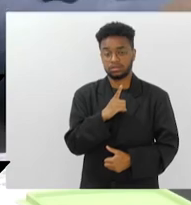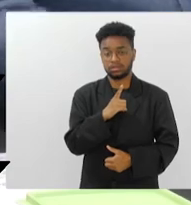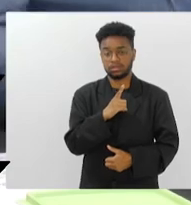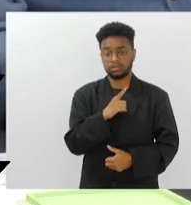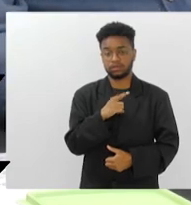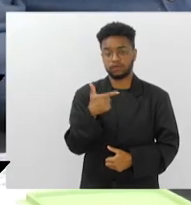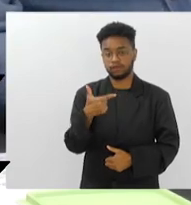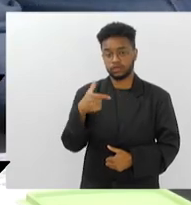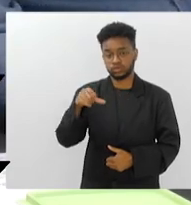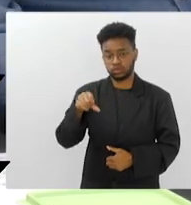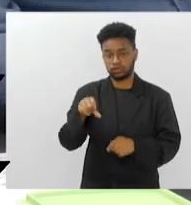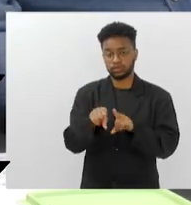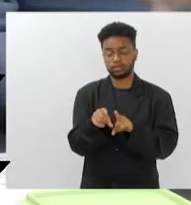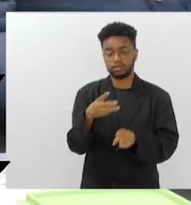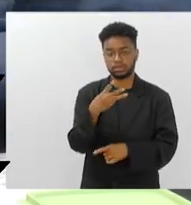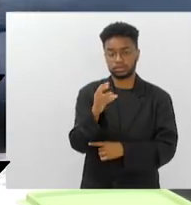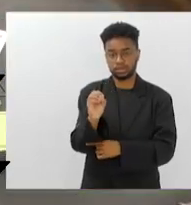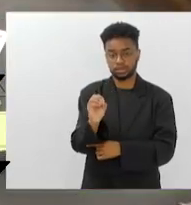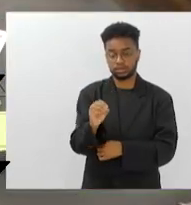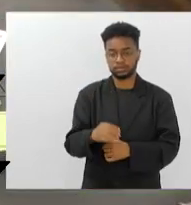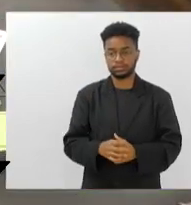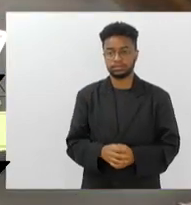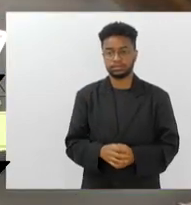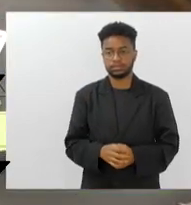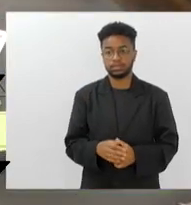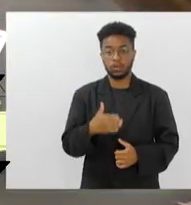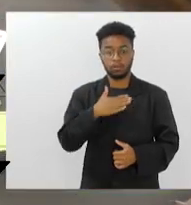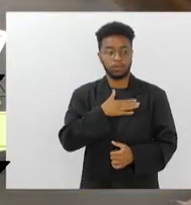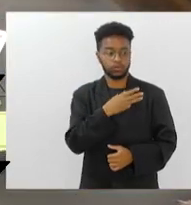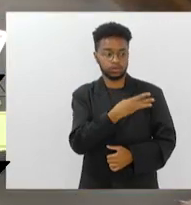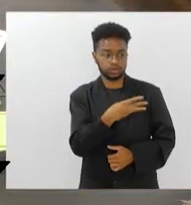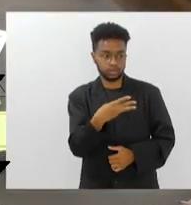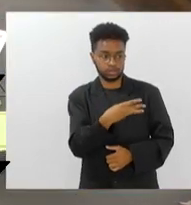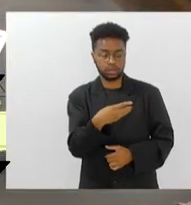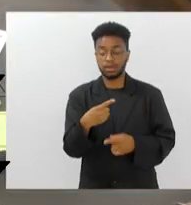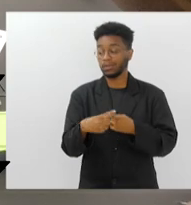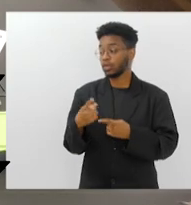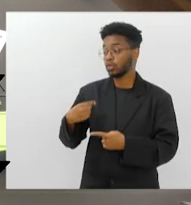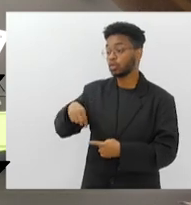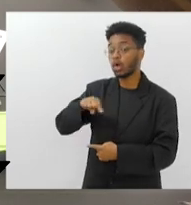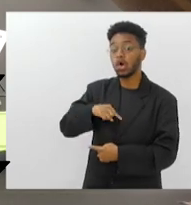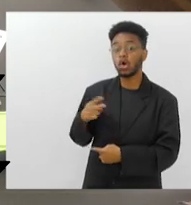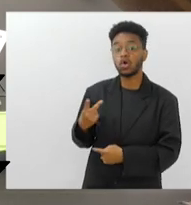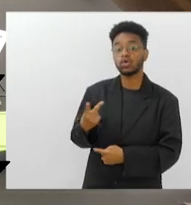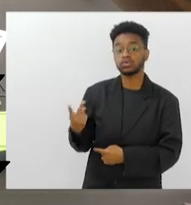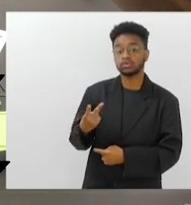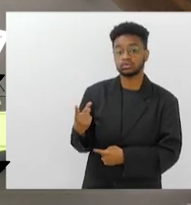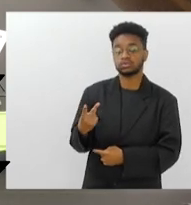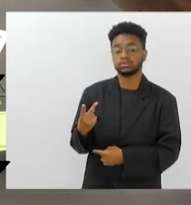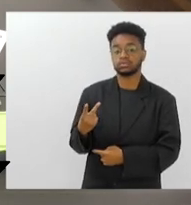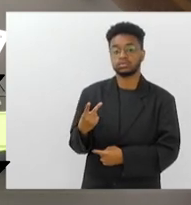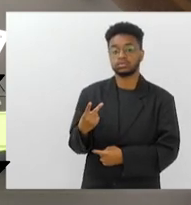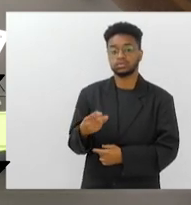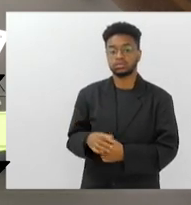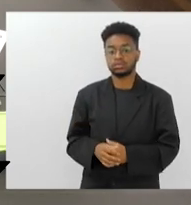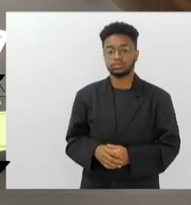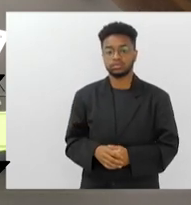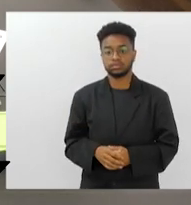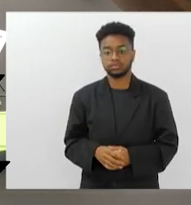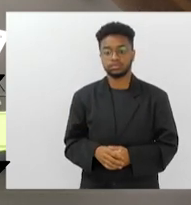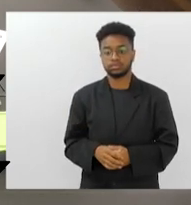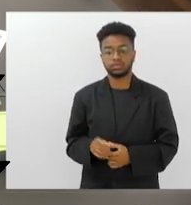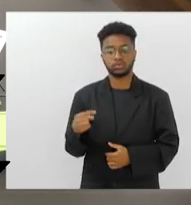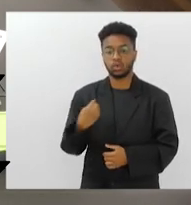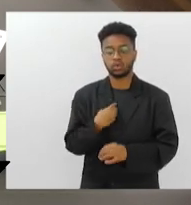o 29 e o 30 e o meu 33 que é nosso amorm mink Fred Luiz Paula de